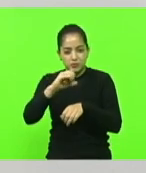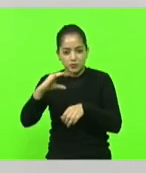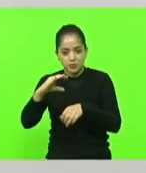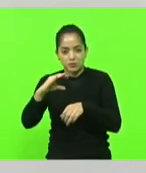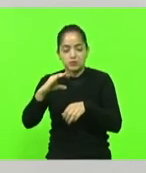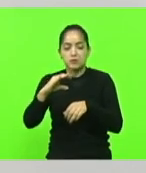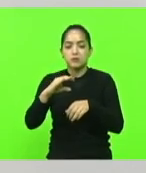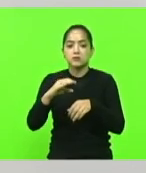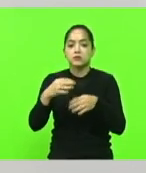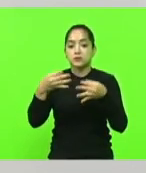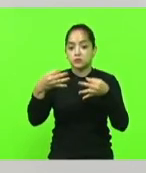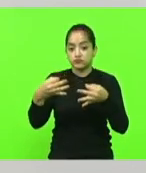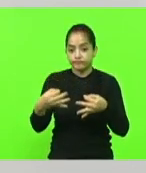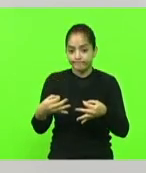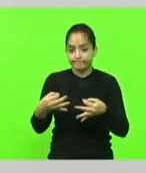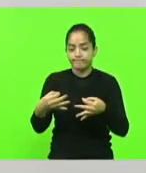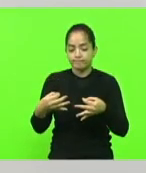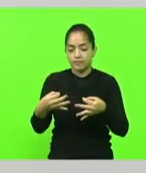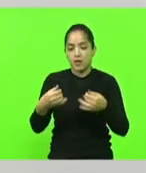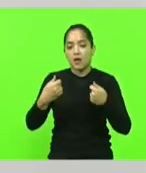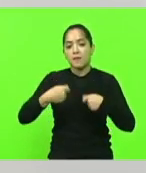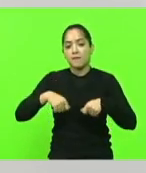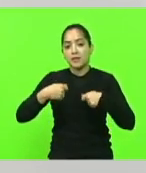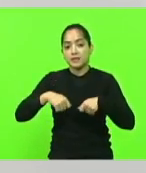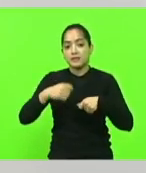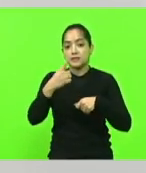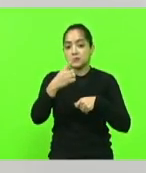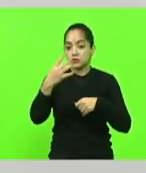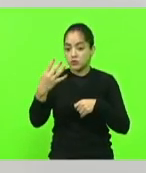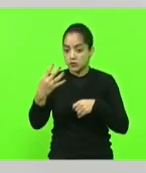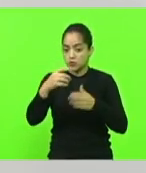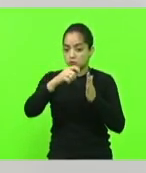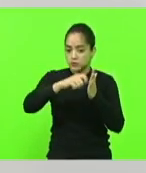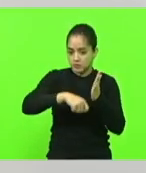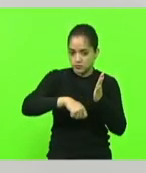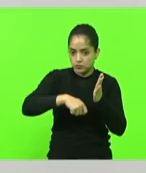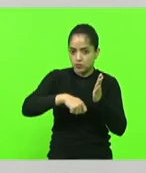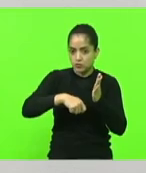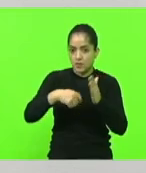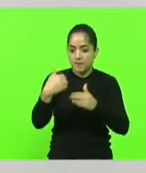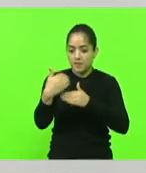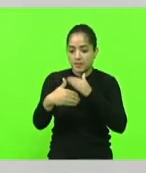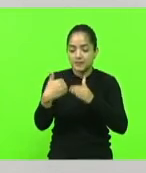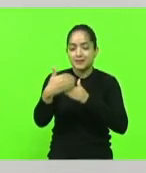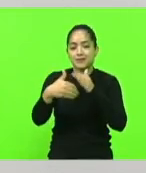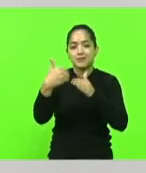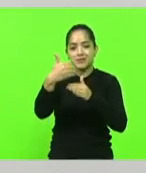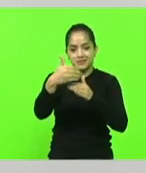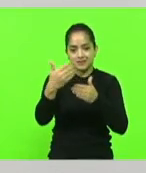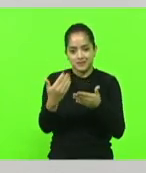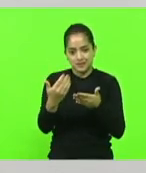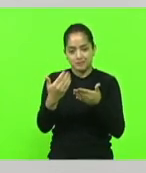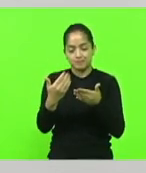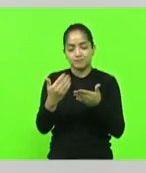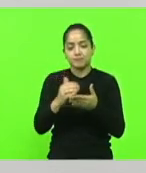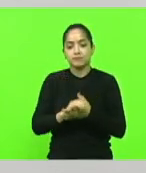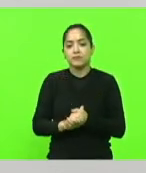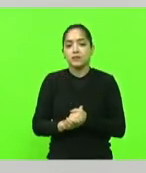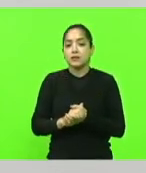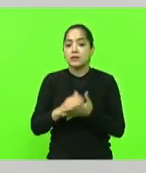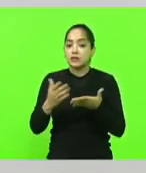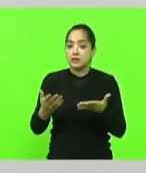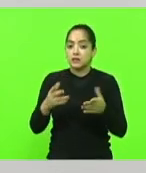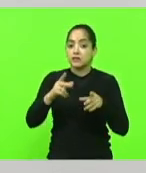indicações. A gente precisa de 14 assinaturas para fazer tramitar essa matéria aqui nessa casa, que a